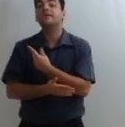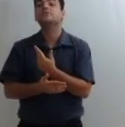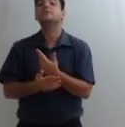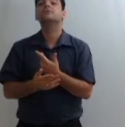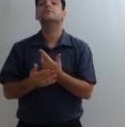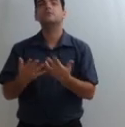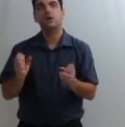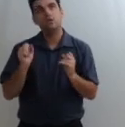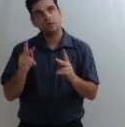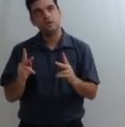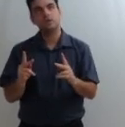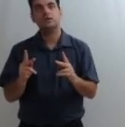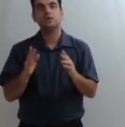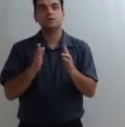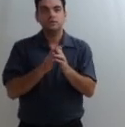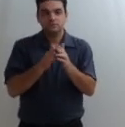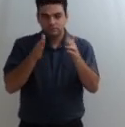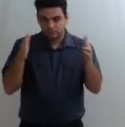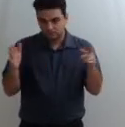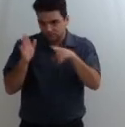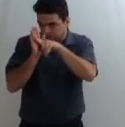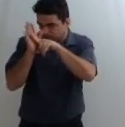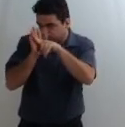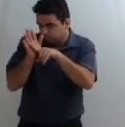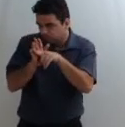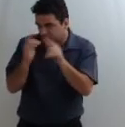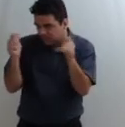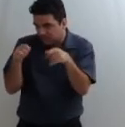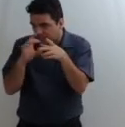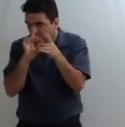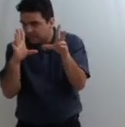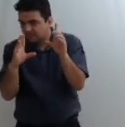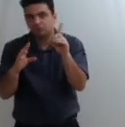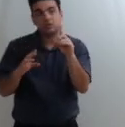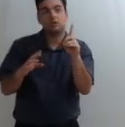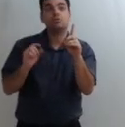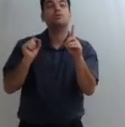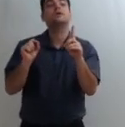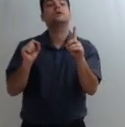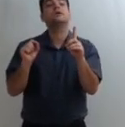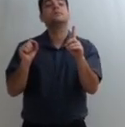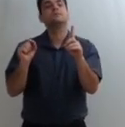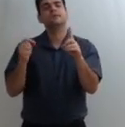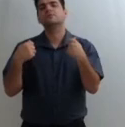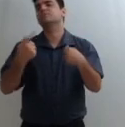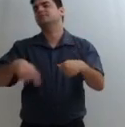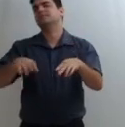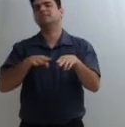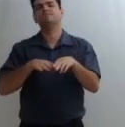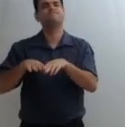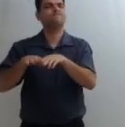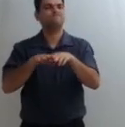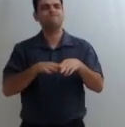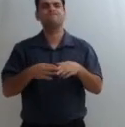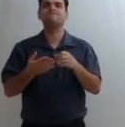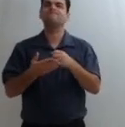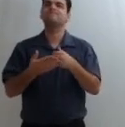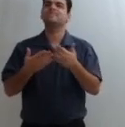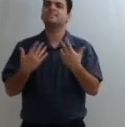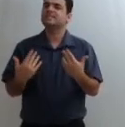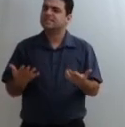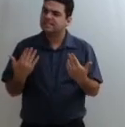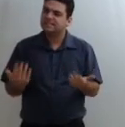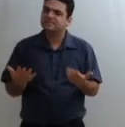penal para fins de concessão do livramento condicional sob o viés da razoabilidade e proporcionalidade.